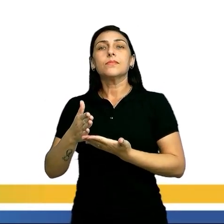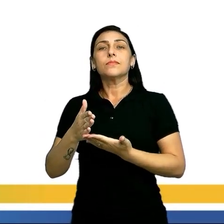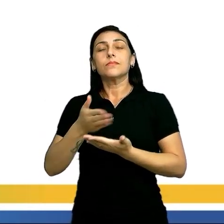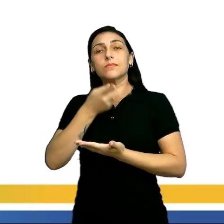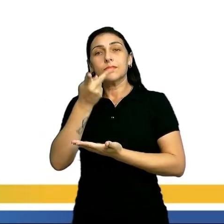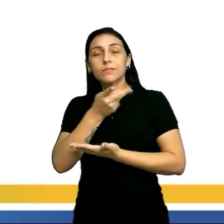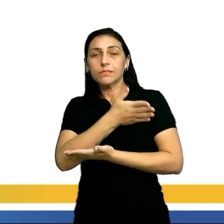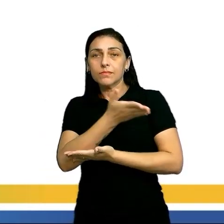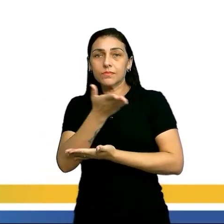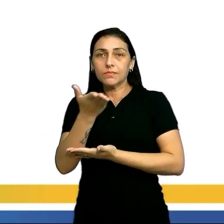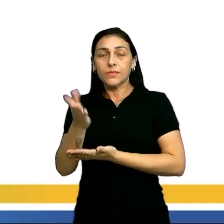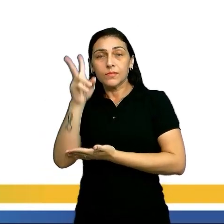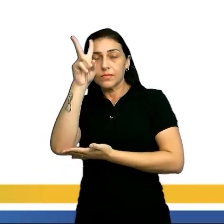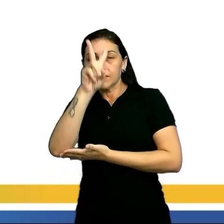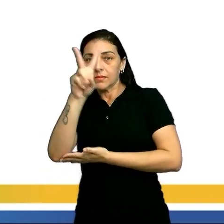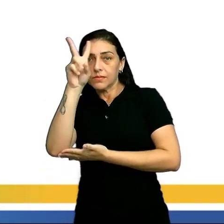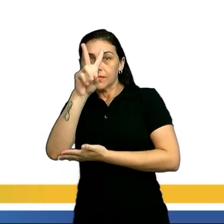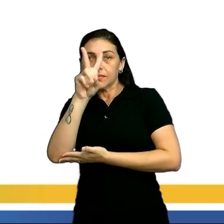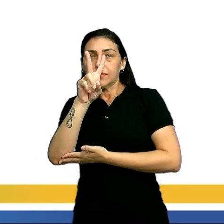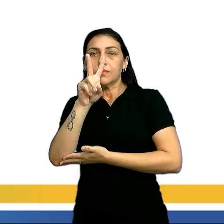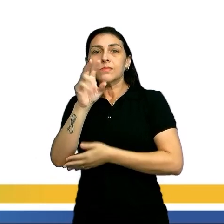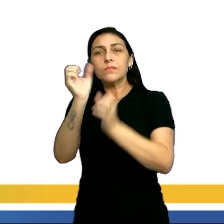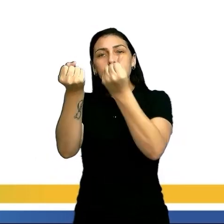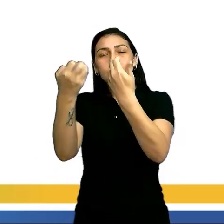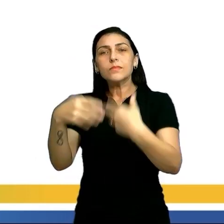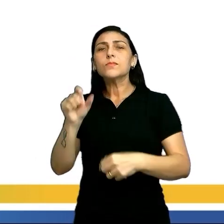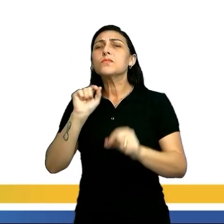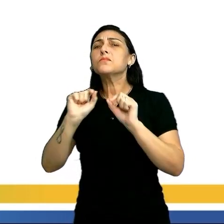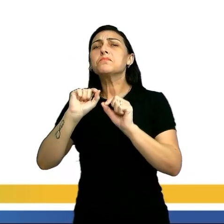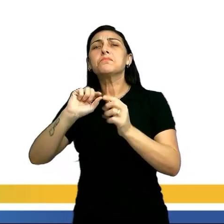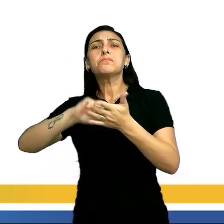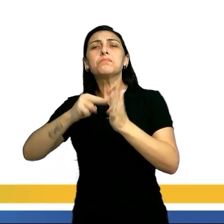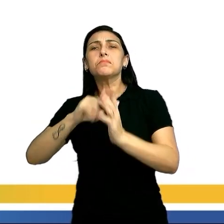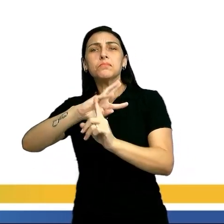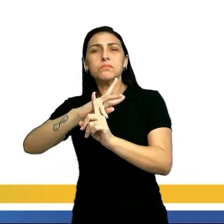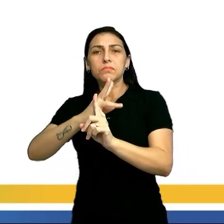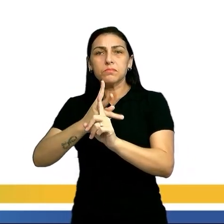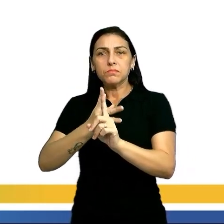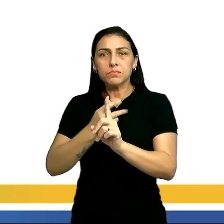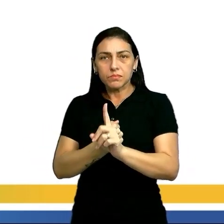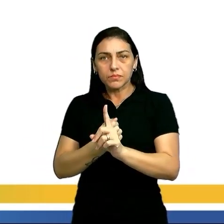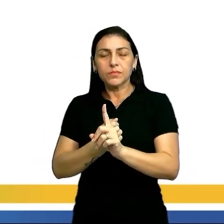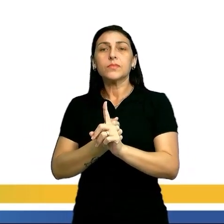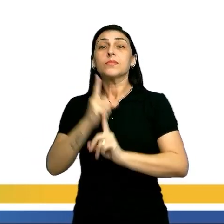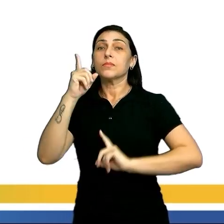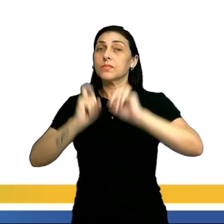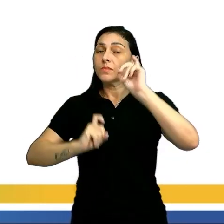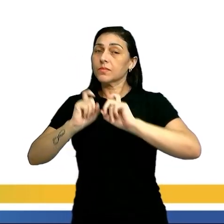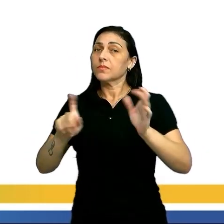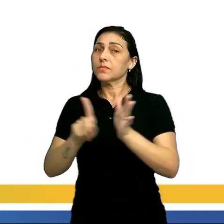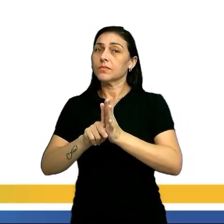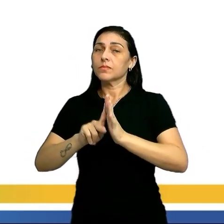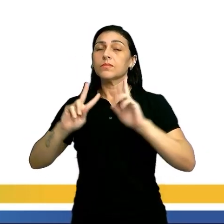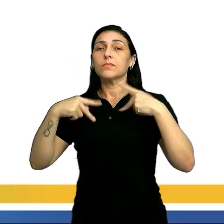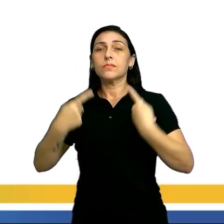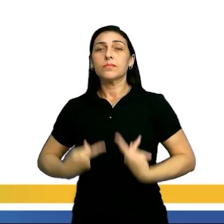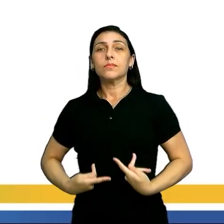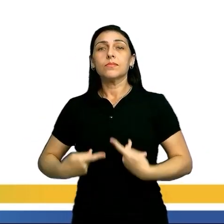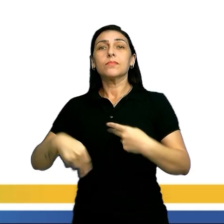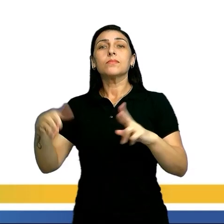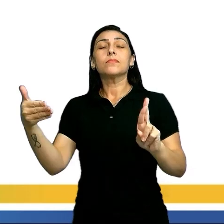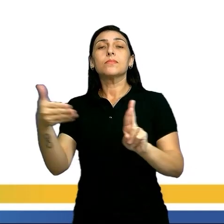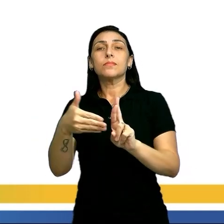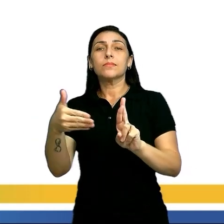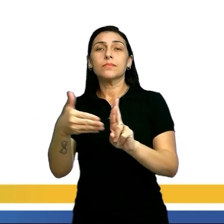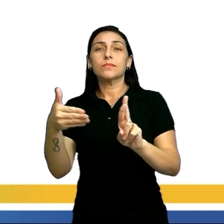comentar com você ou lembrar a definição do que é arte. Arte é uma expressão humana representada